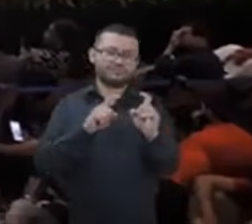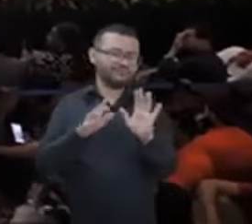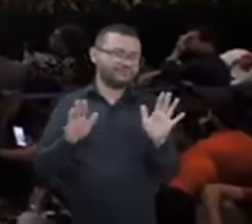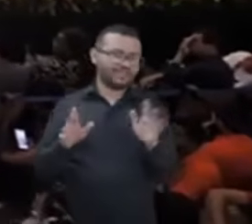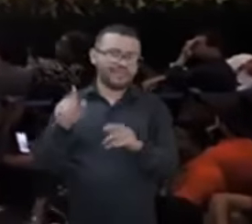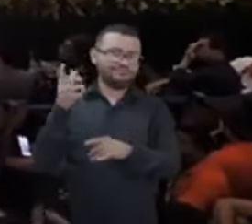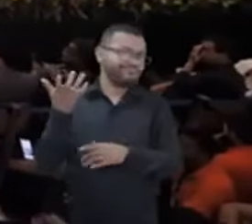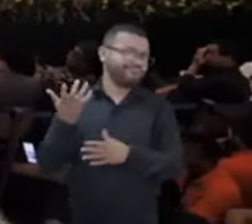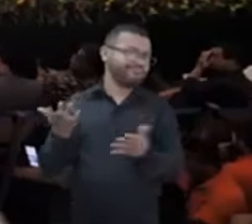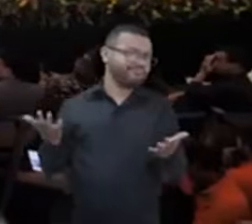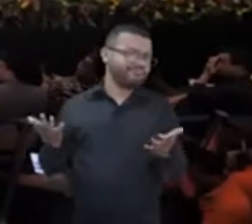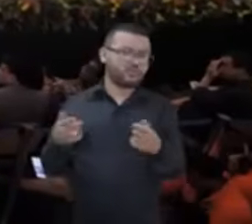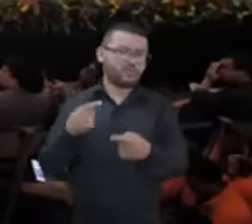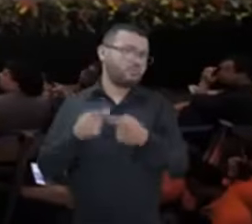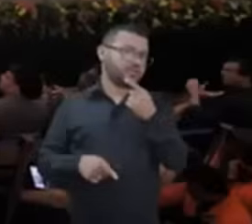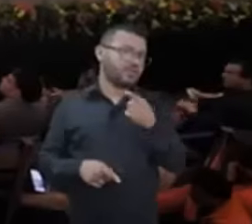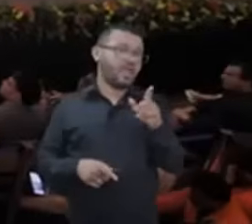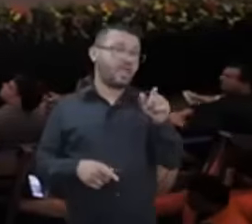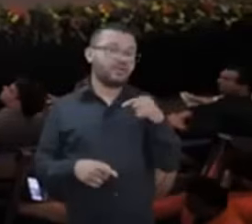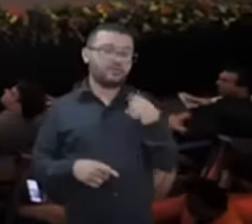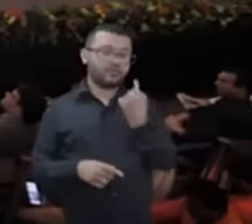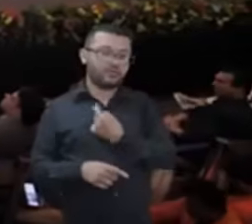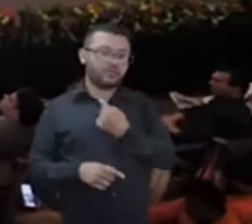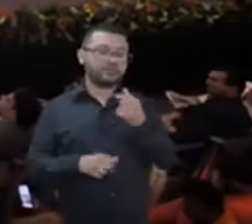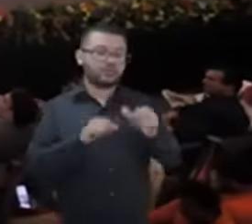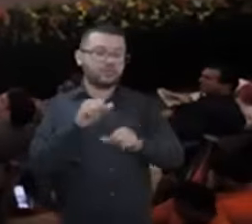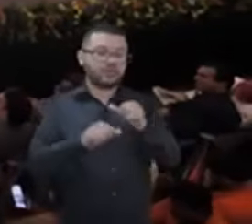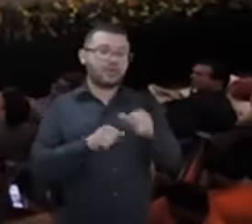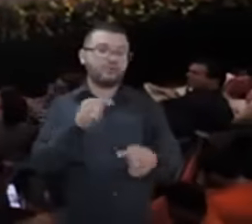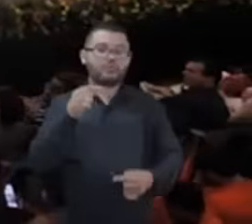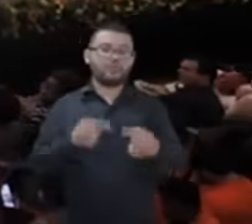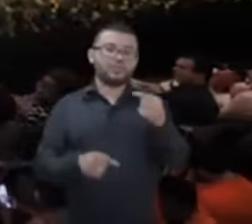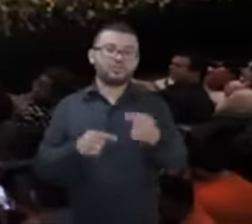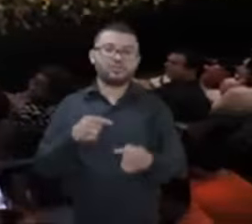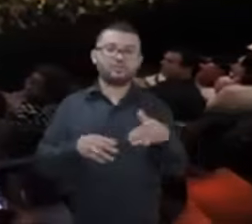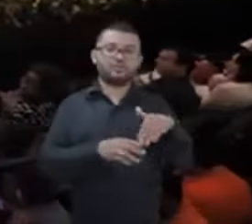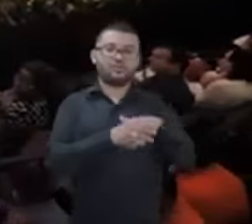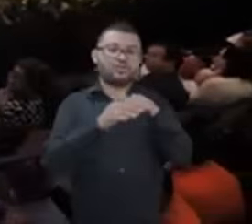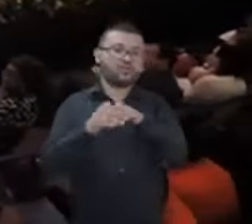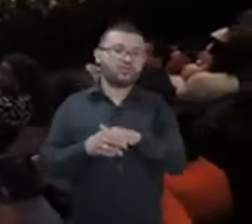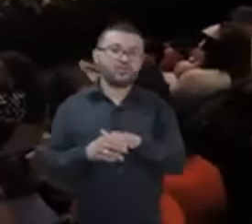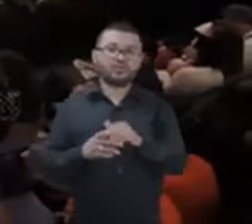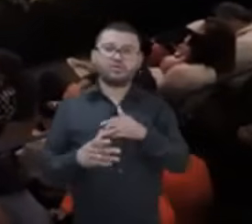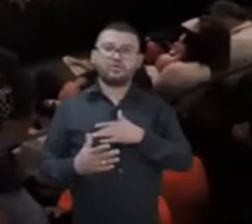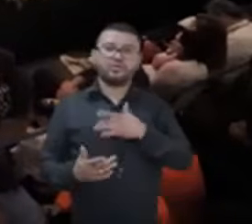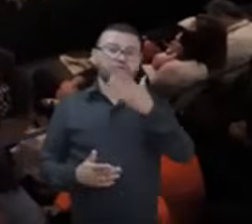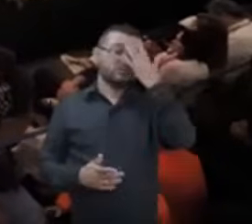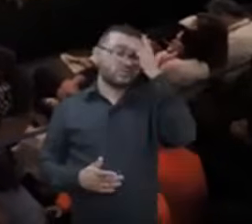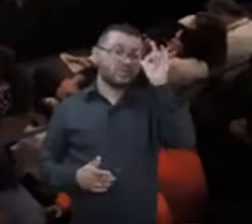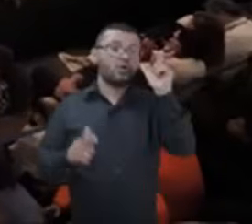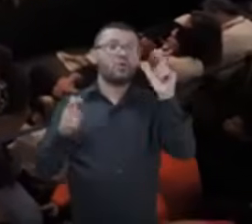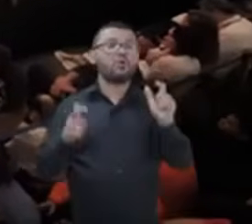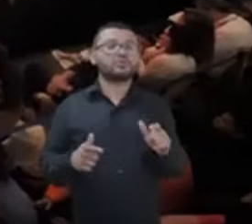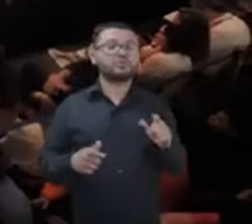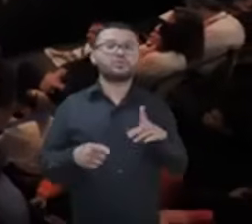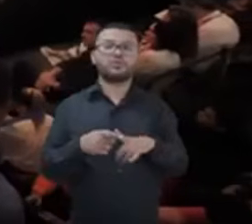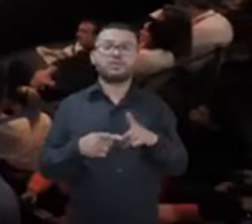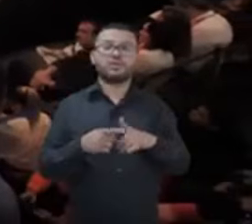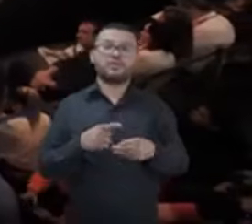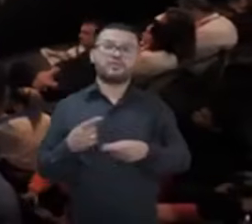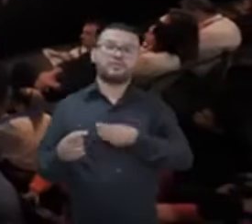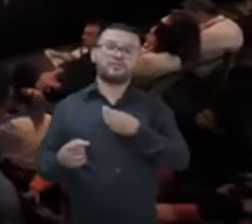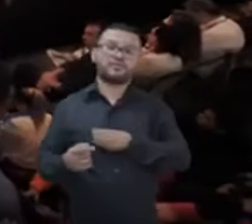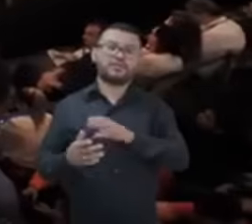Nós temos que fazer uma reforma política eleitoral. Eu não sei onde, porque eu participo da vida